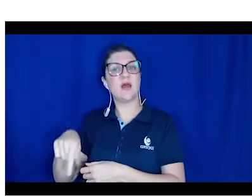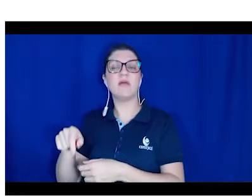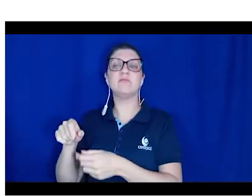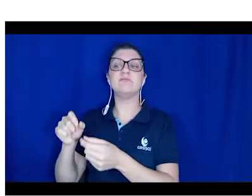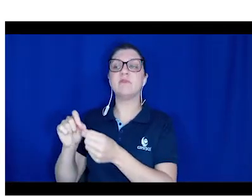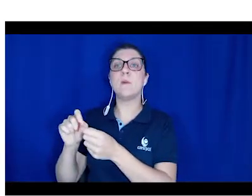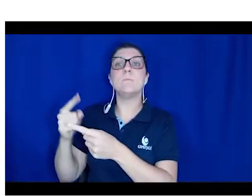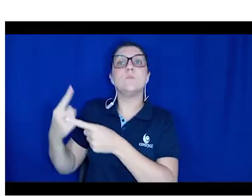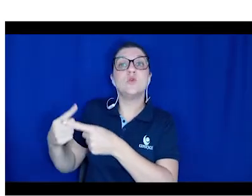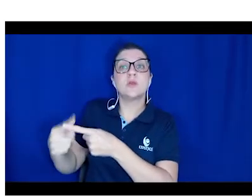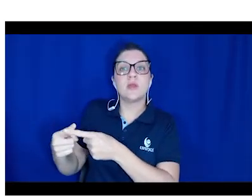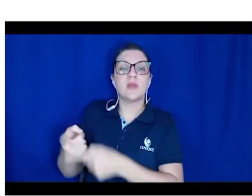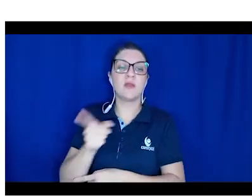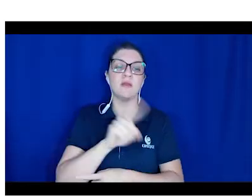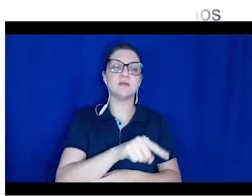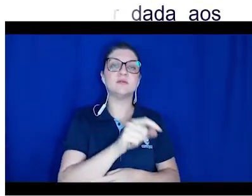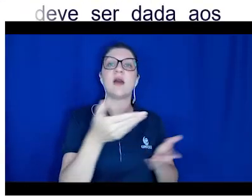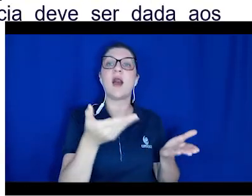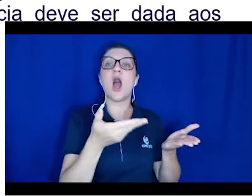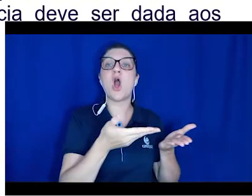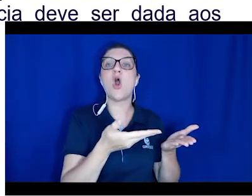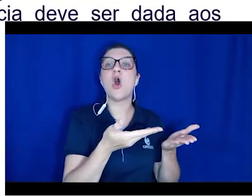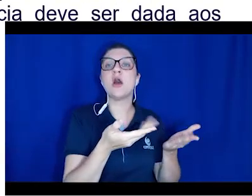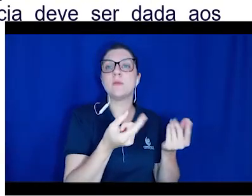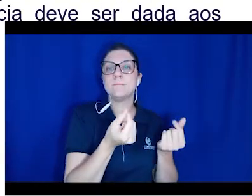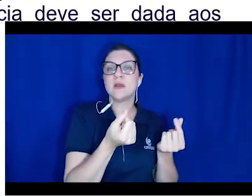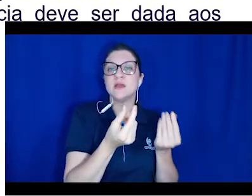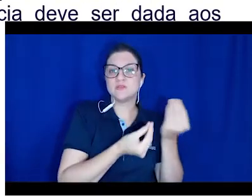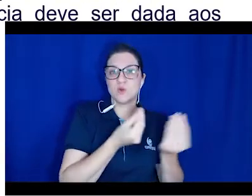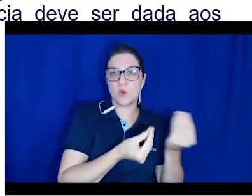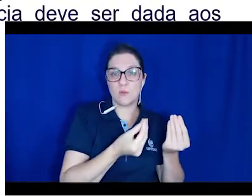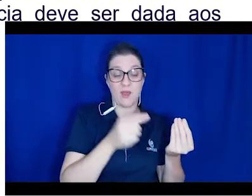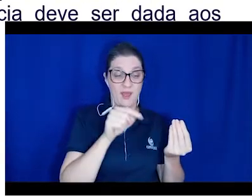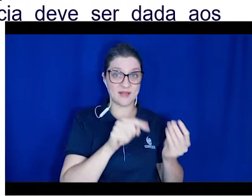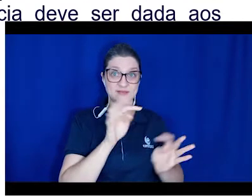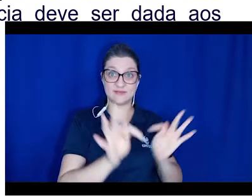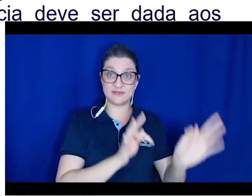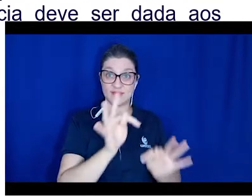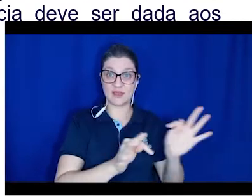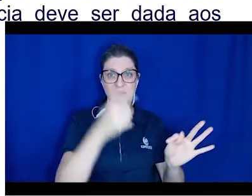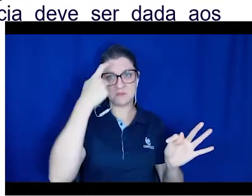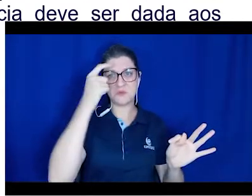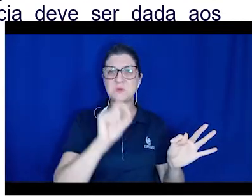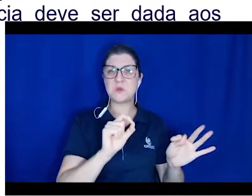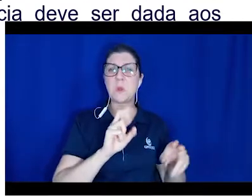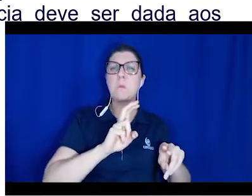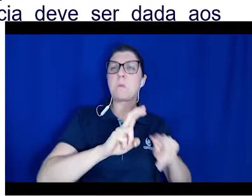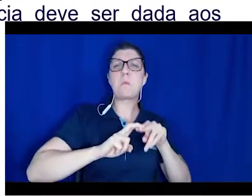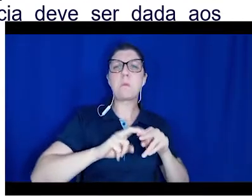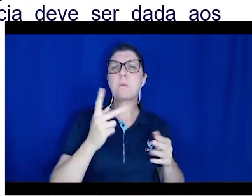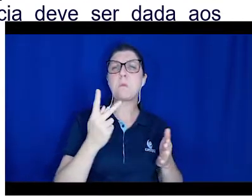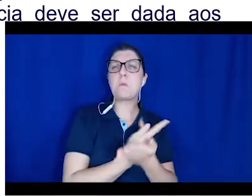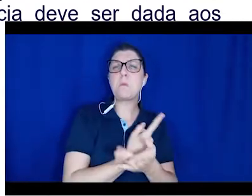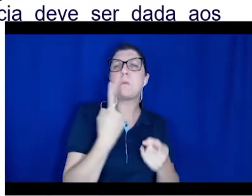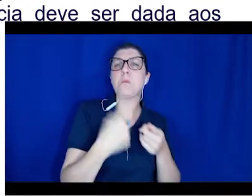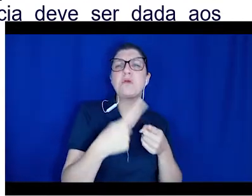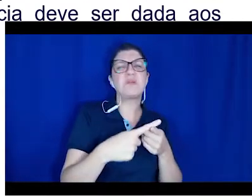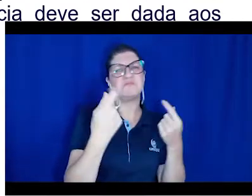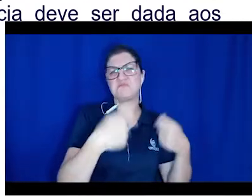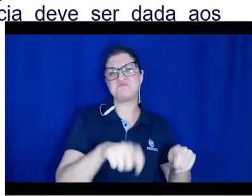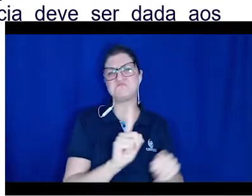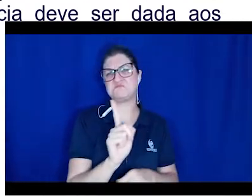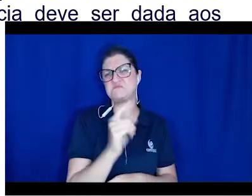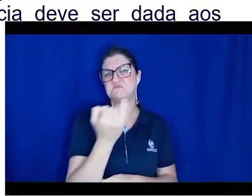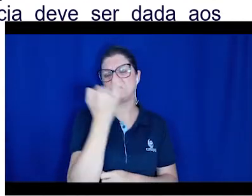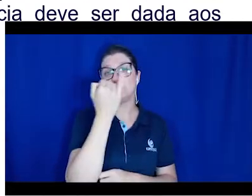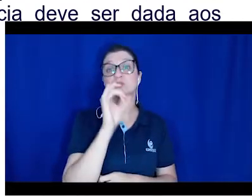efeito, ou seja, como que está o preço agora. A análise técnica acredita que as causas não são importantes, pois a importância deve ser dada aos